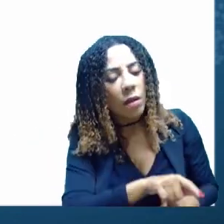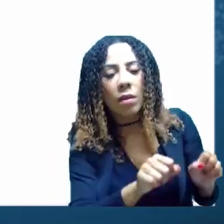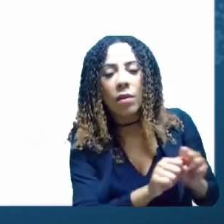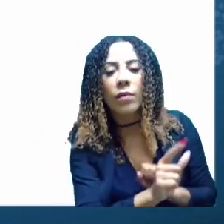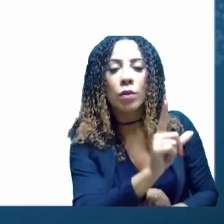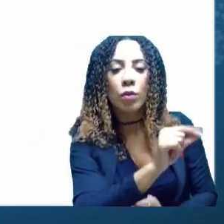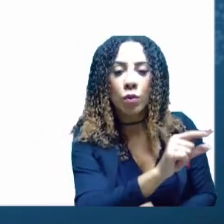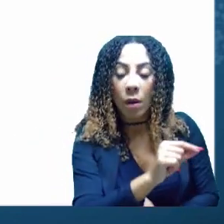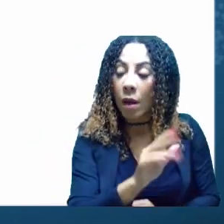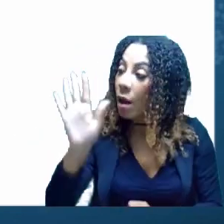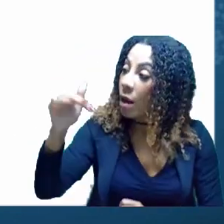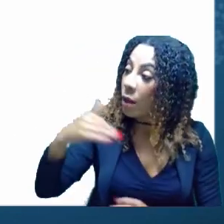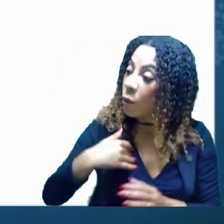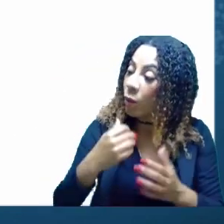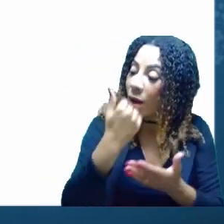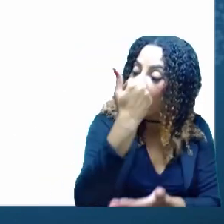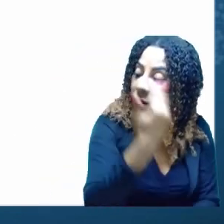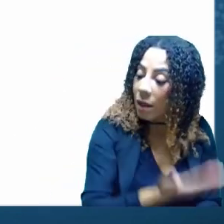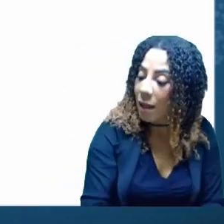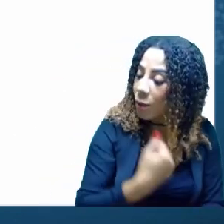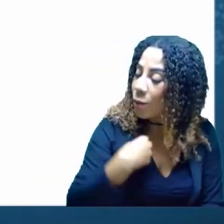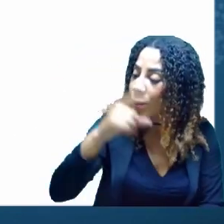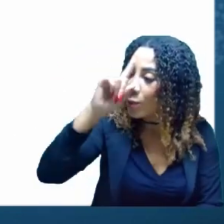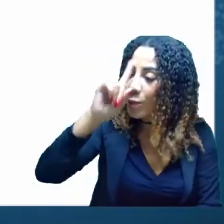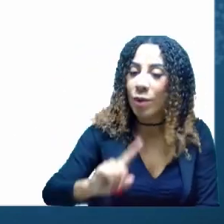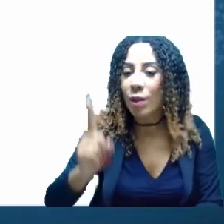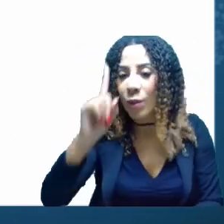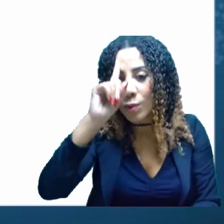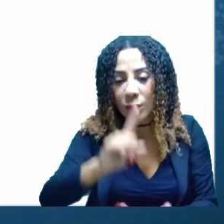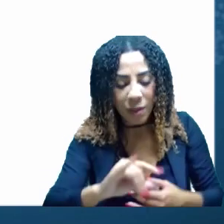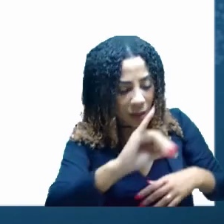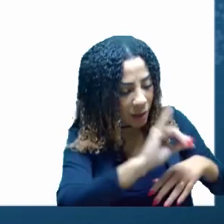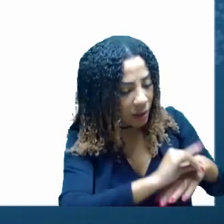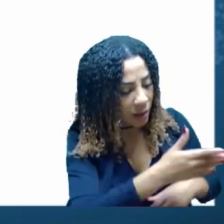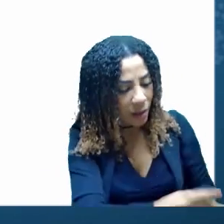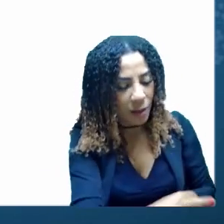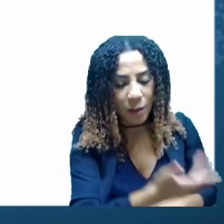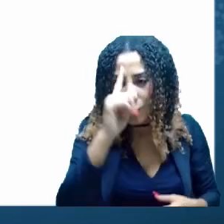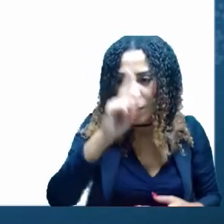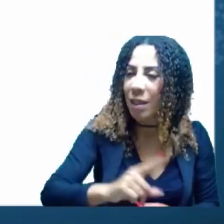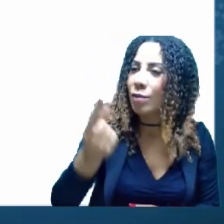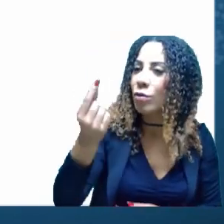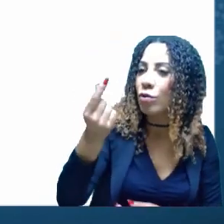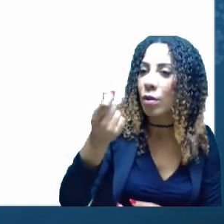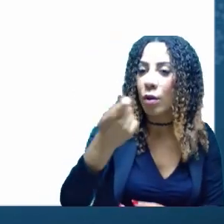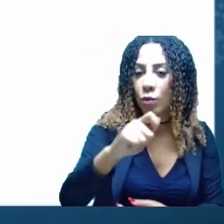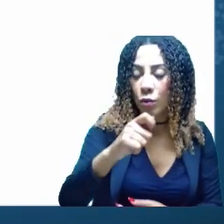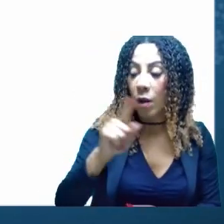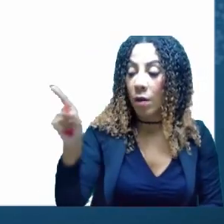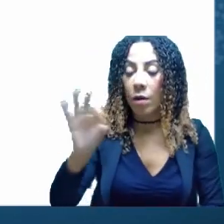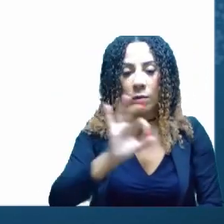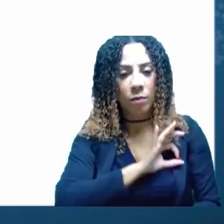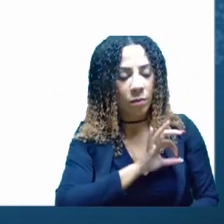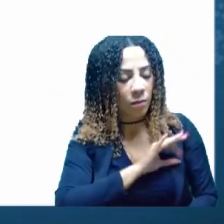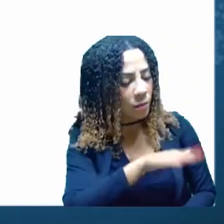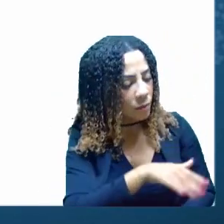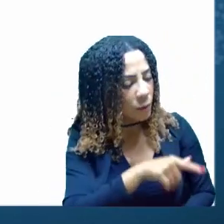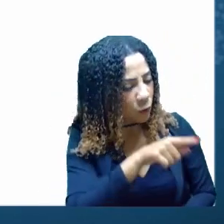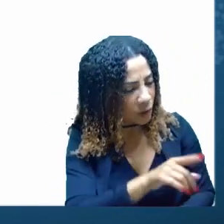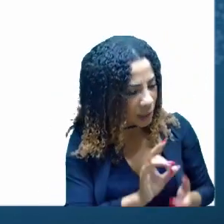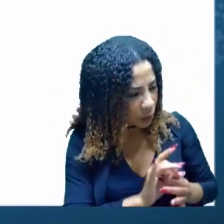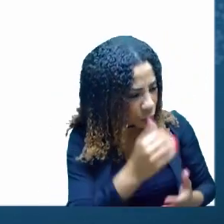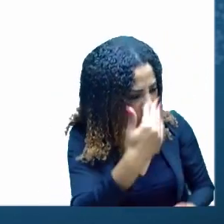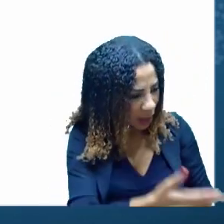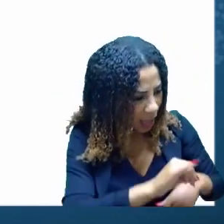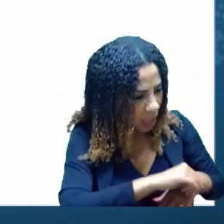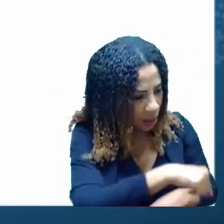deixei cair. Eu não sei o que ele deixou cair, dinheiro, chave, e o policial disse: você deixou cair aqui? Não,